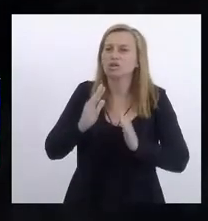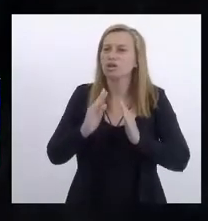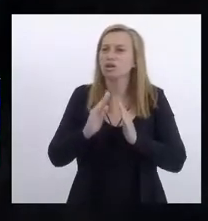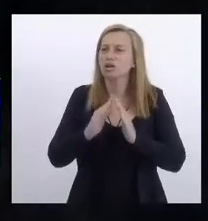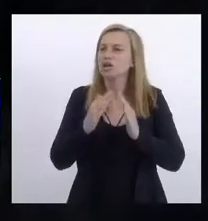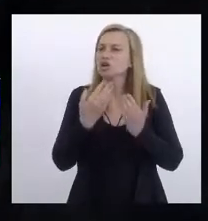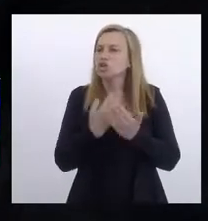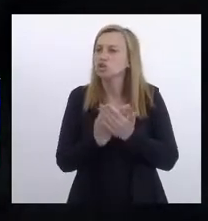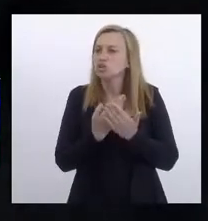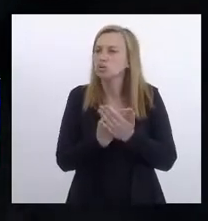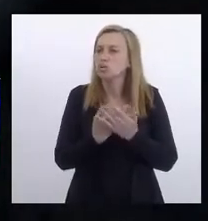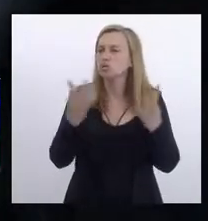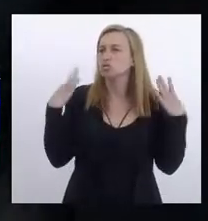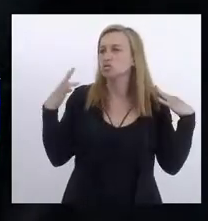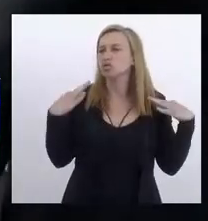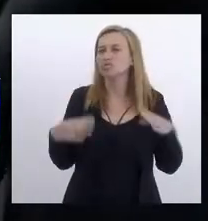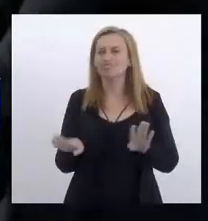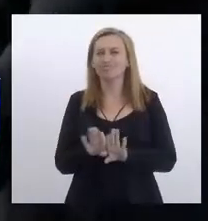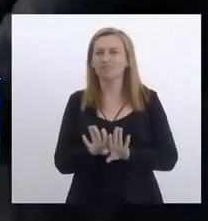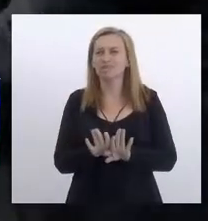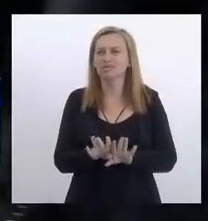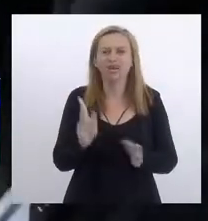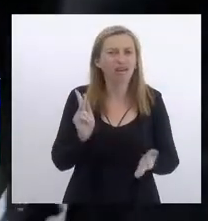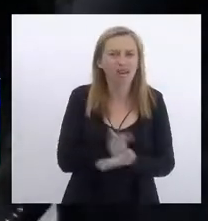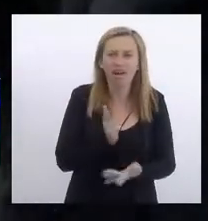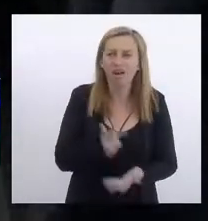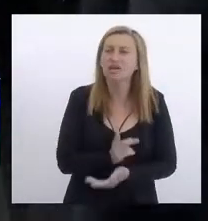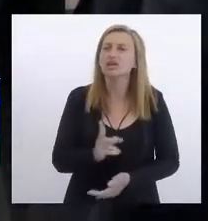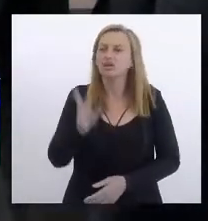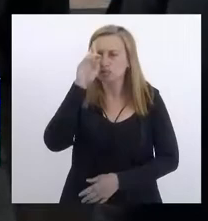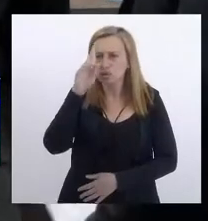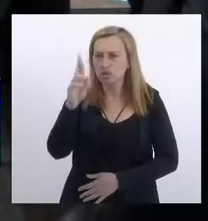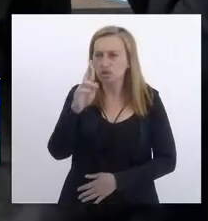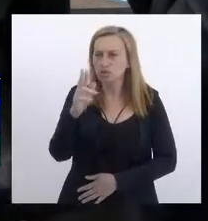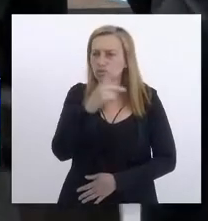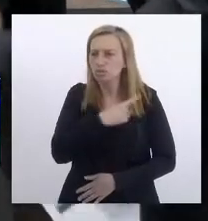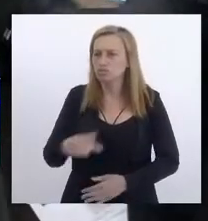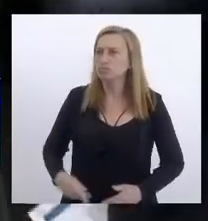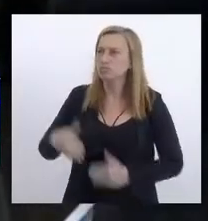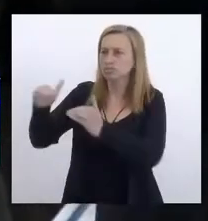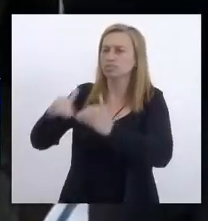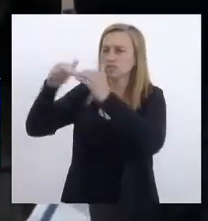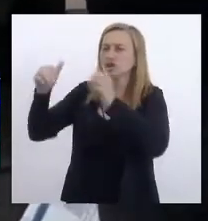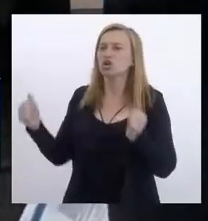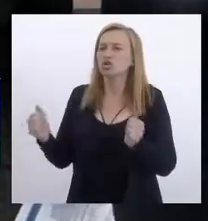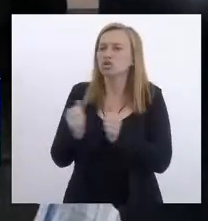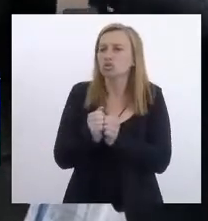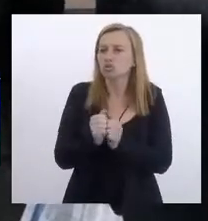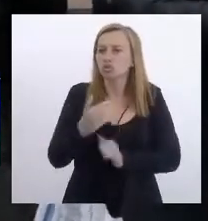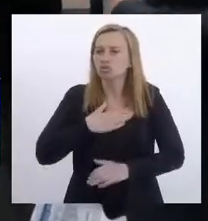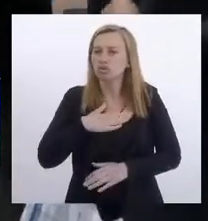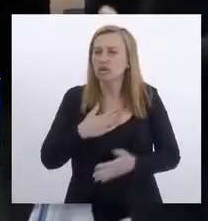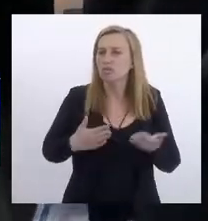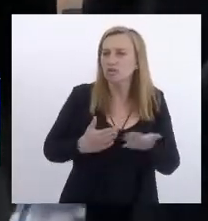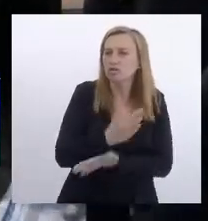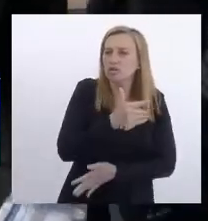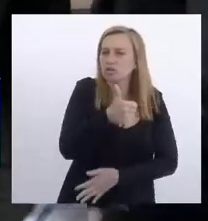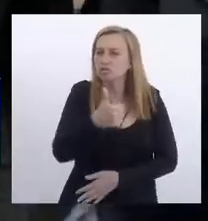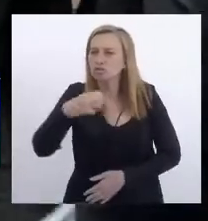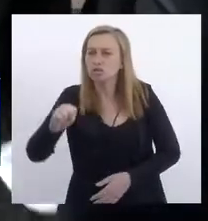processo ilegal, porque Vossa Excelência, junto comigo, aprovamos em 2018 a